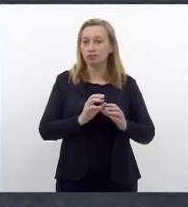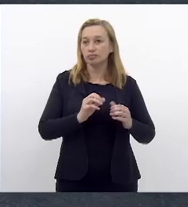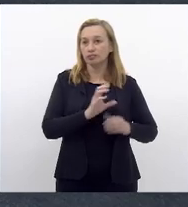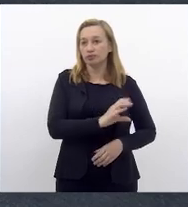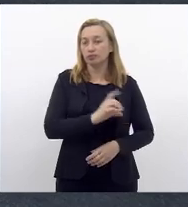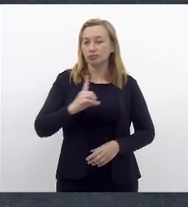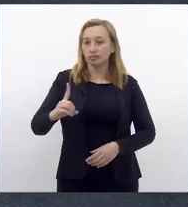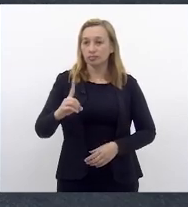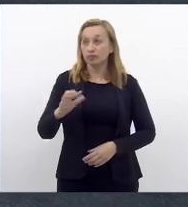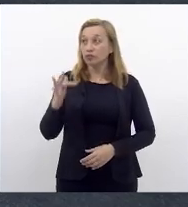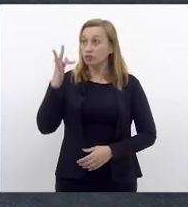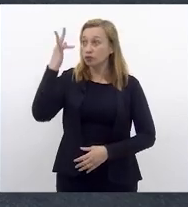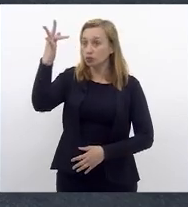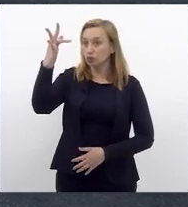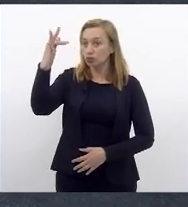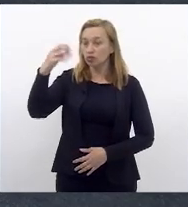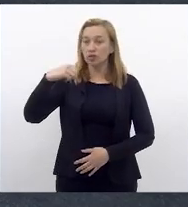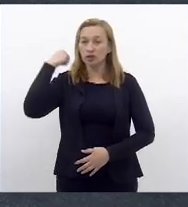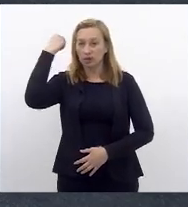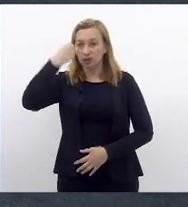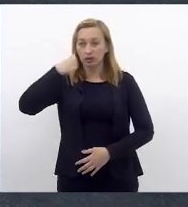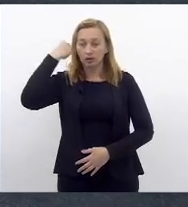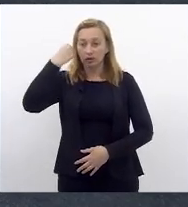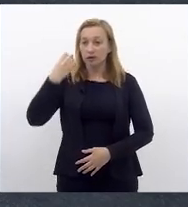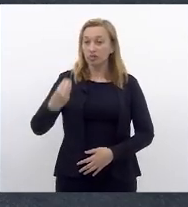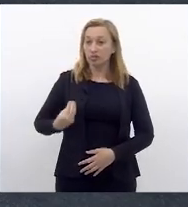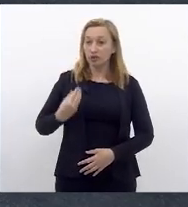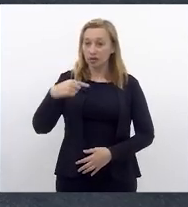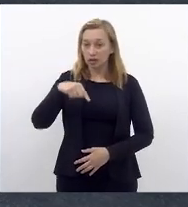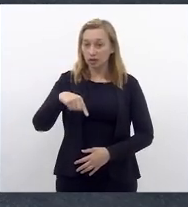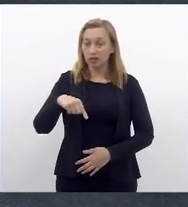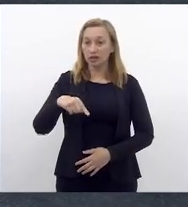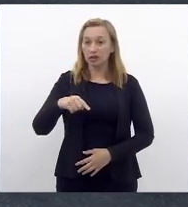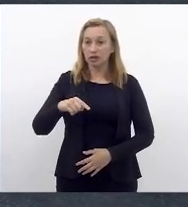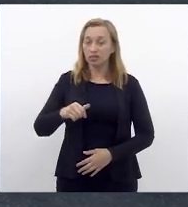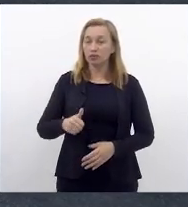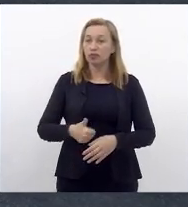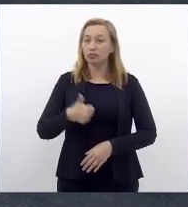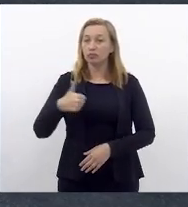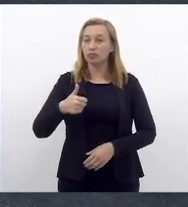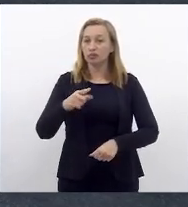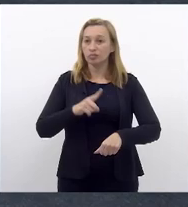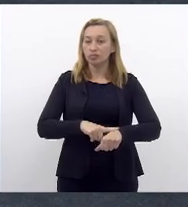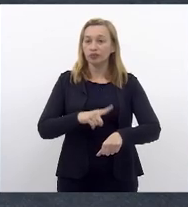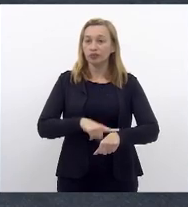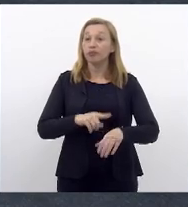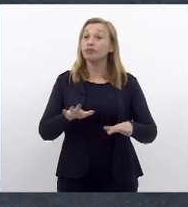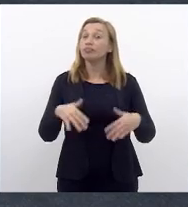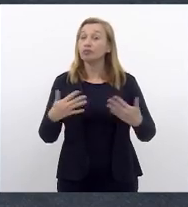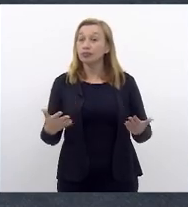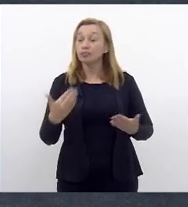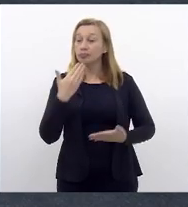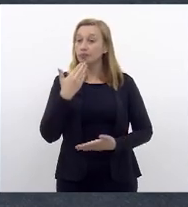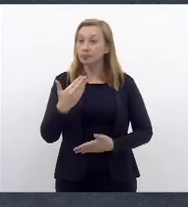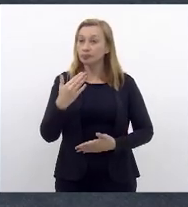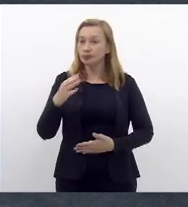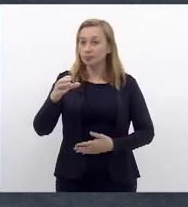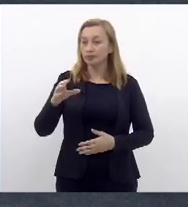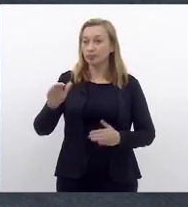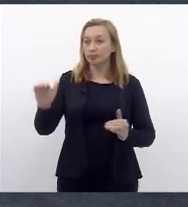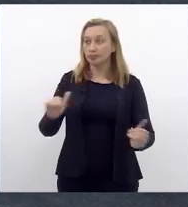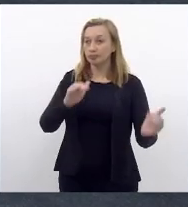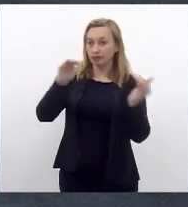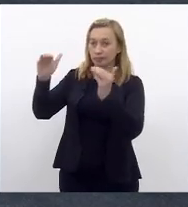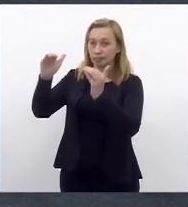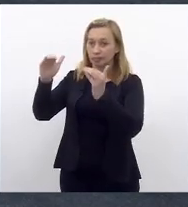futuro senador e não podia estar presente no primeiro momento. Entretanto, peço a Vossa Excelência